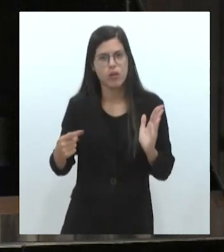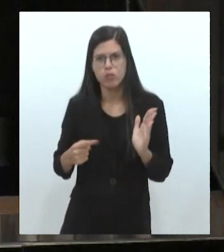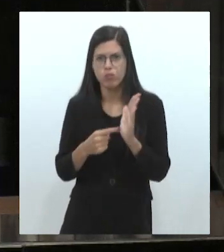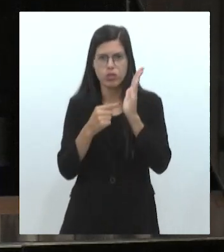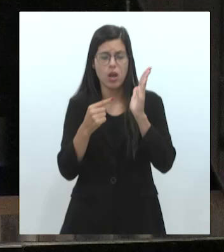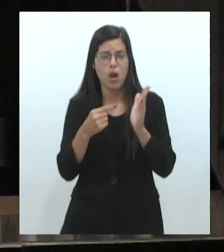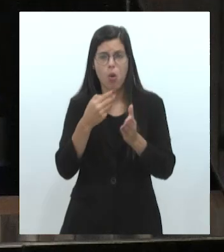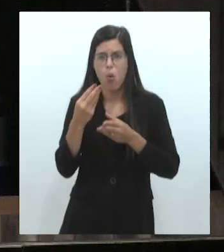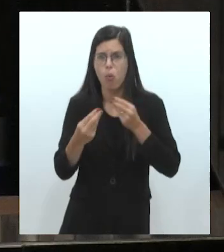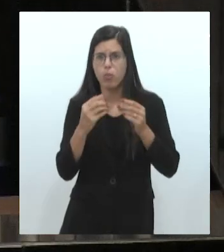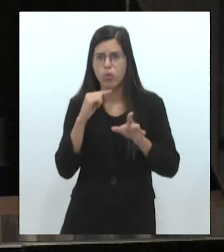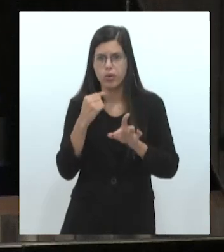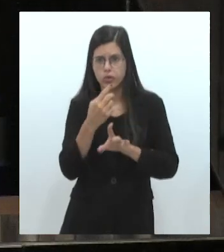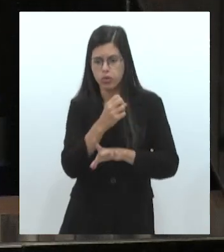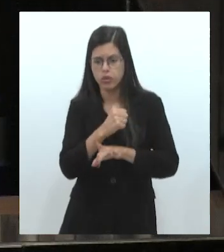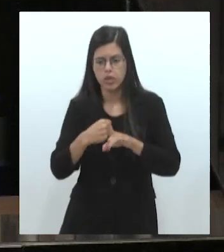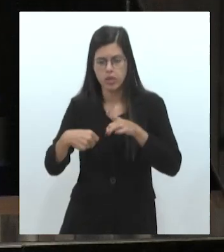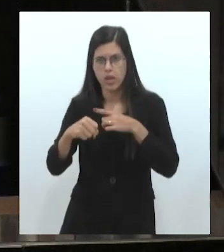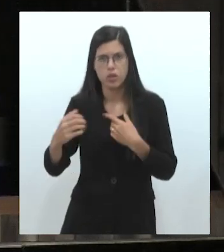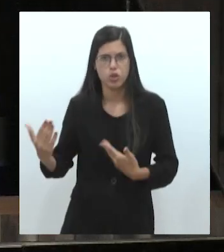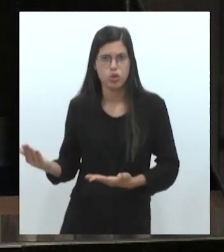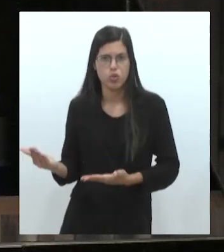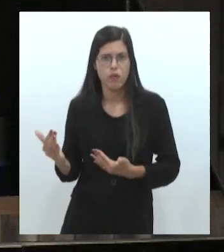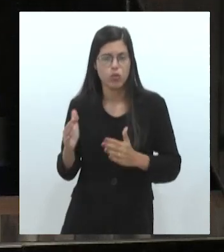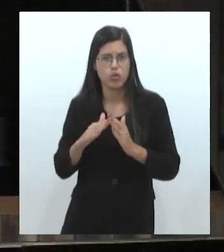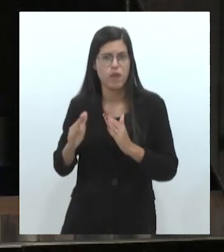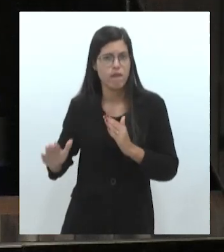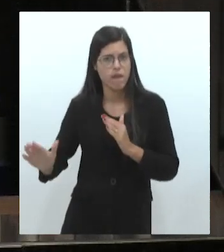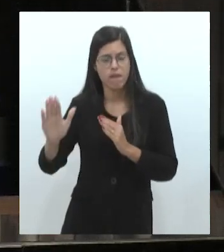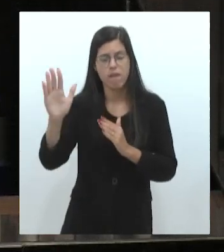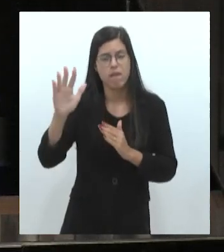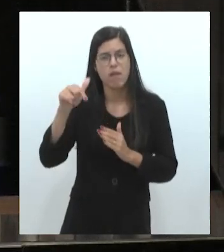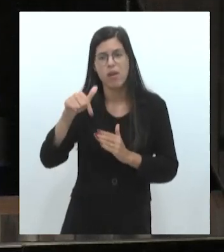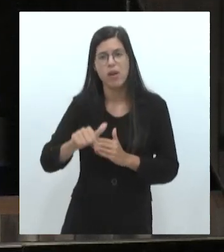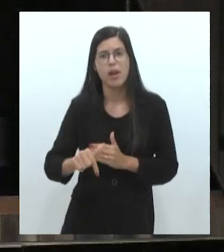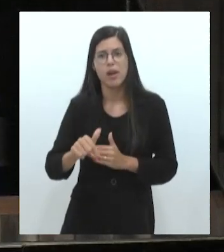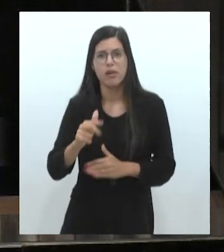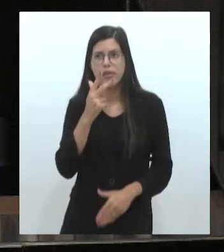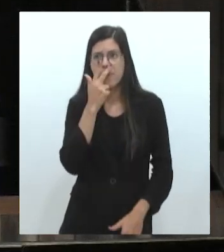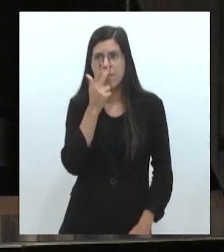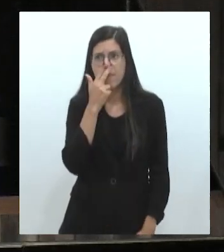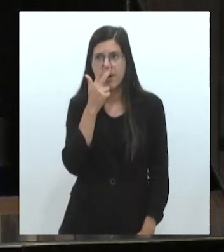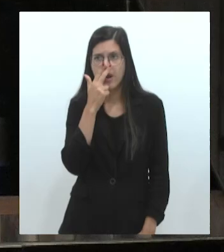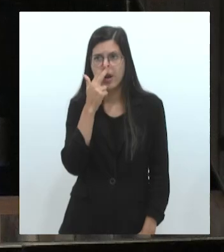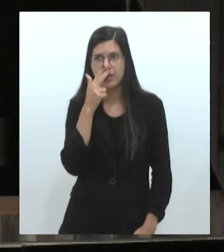nossa sociedade, o quanto que a nossa juventude favelada, ela está fadada